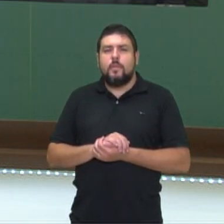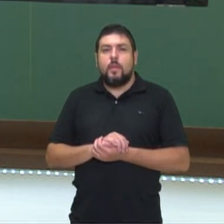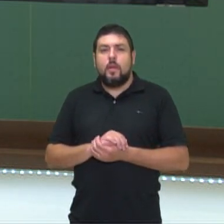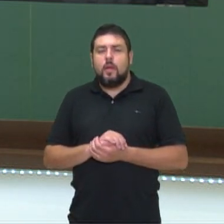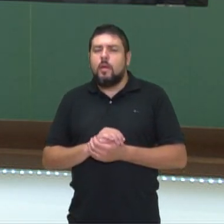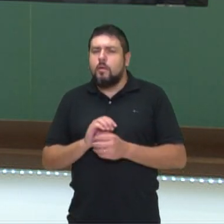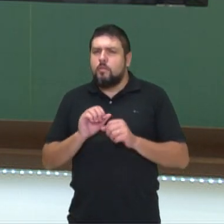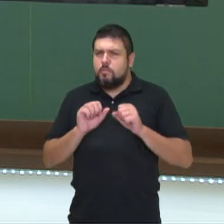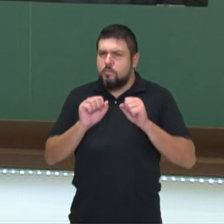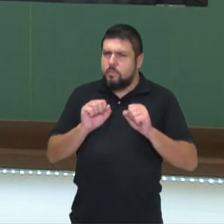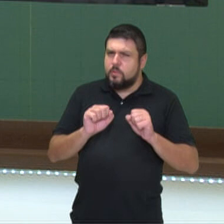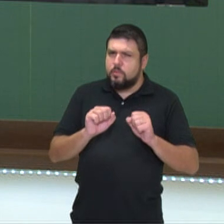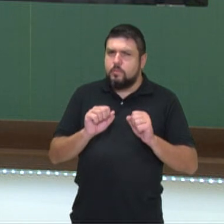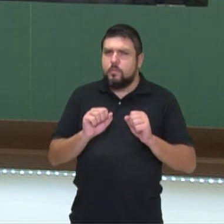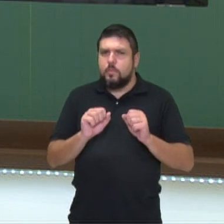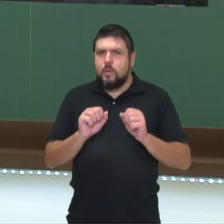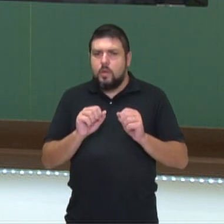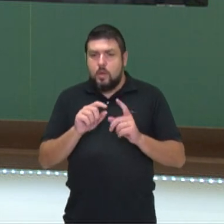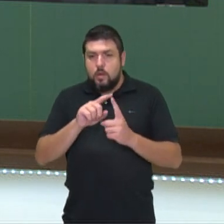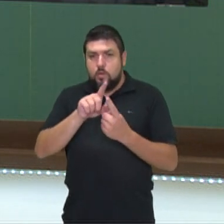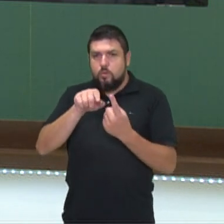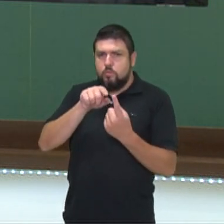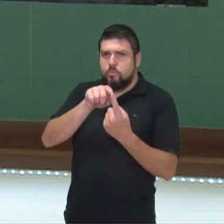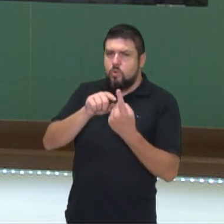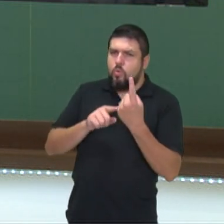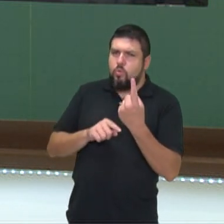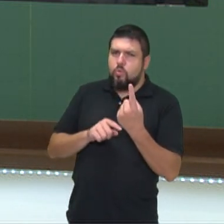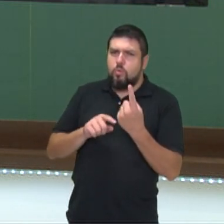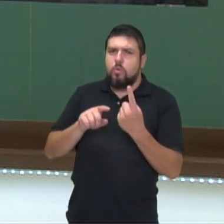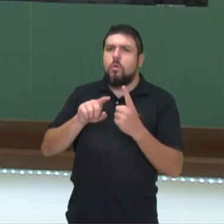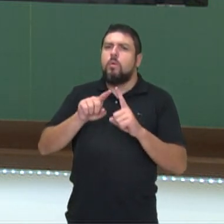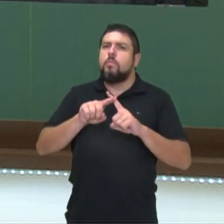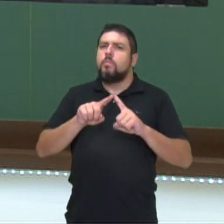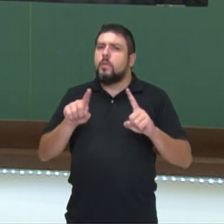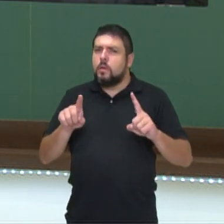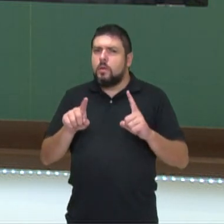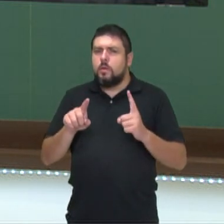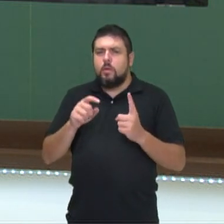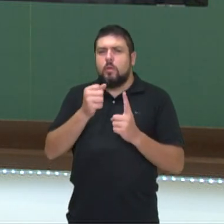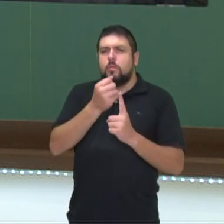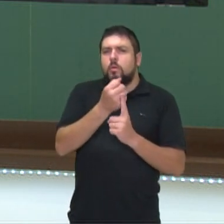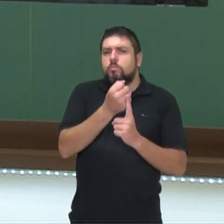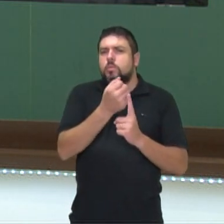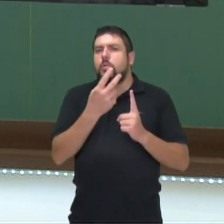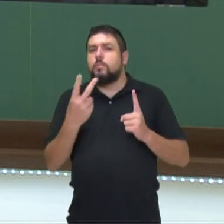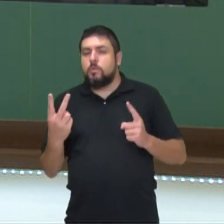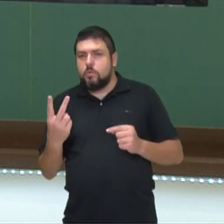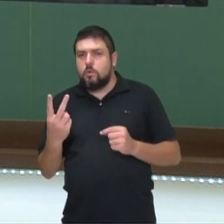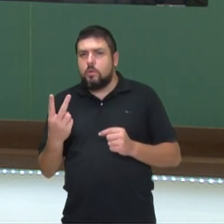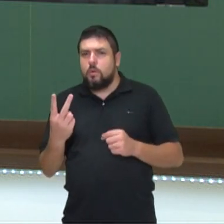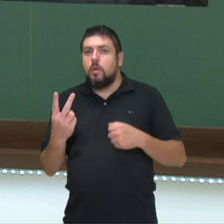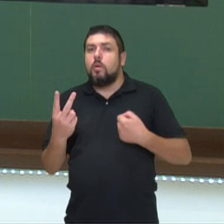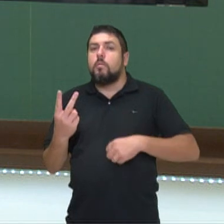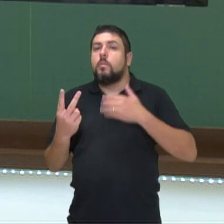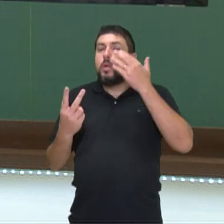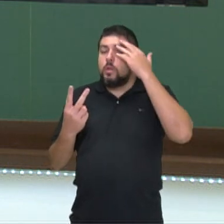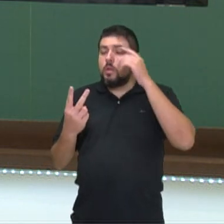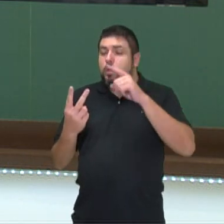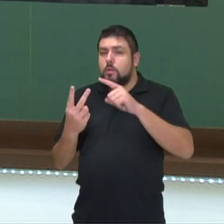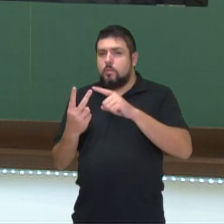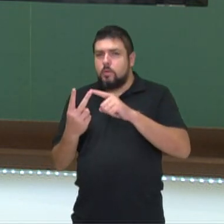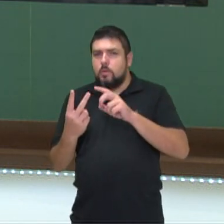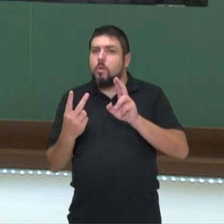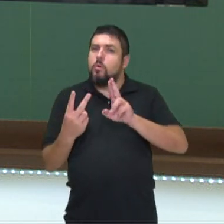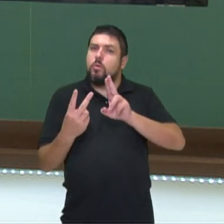falado. Porque para encontrar um predicado verbo nominal, é necessário saber os anteriores, o predicado nominal